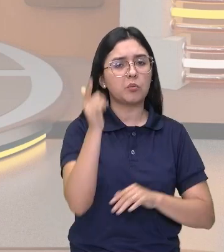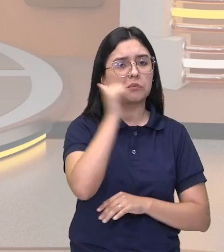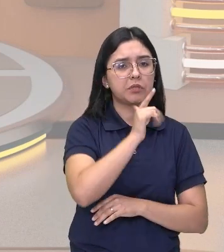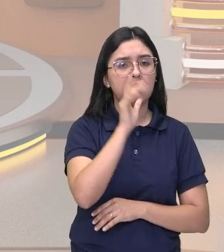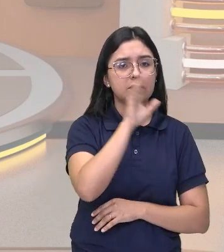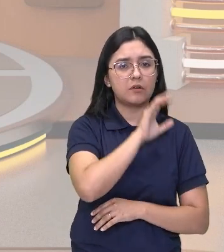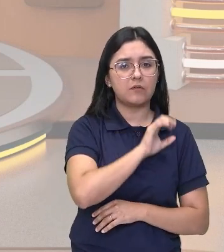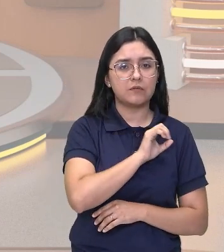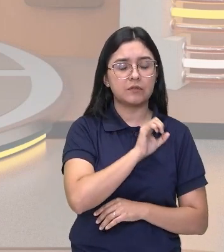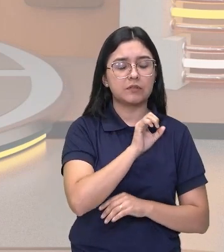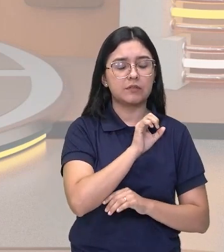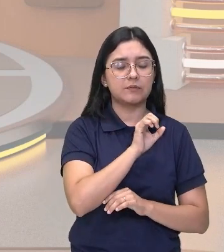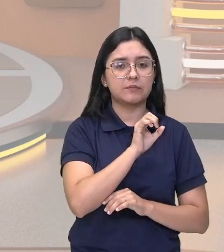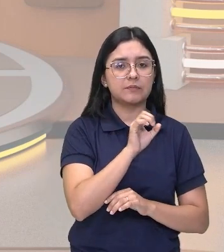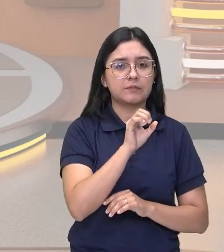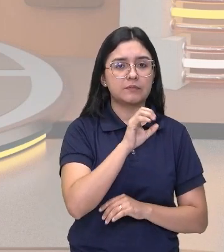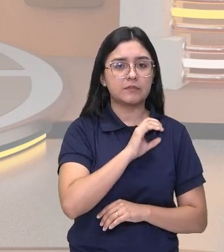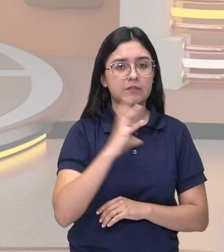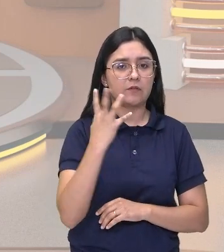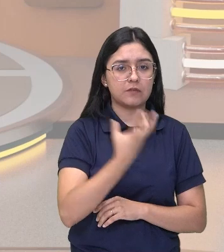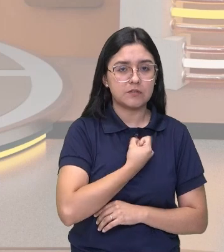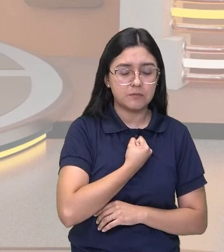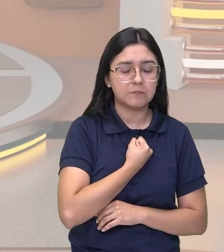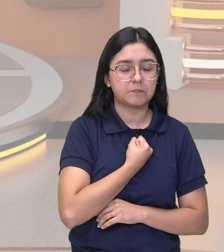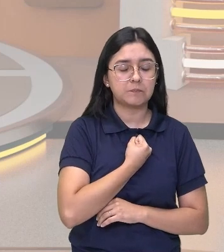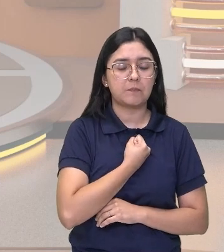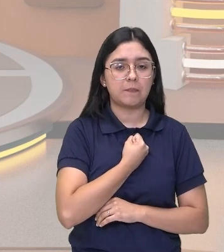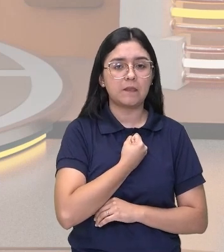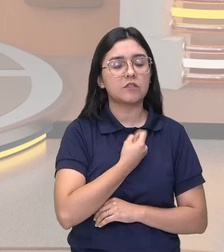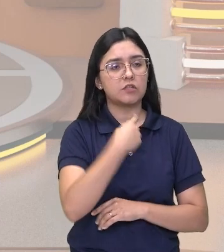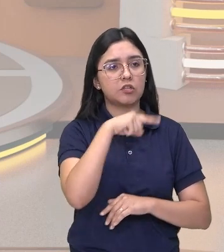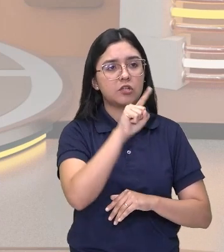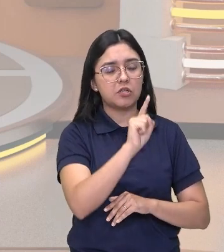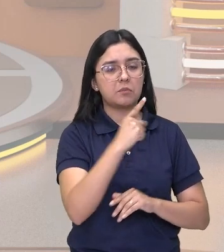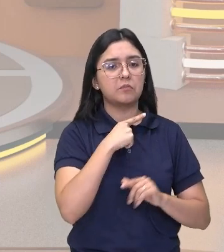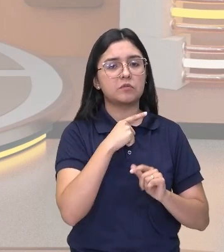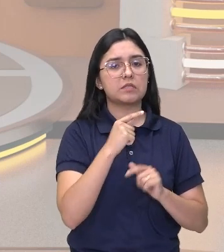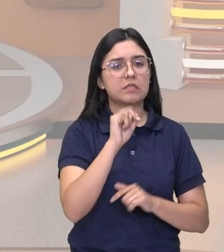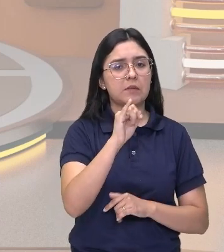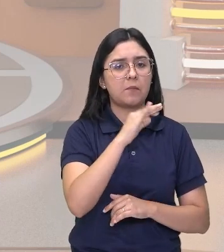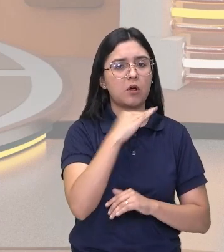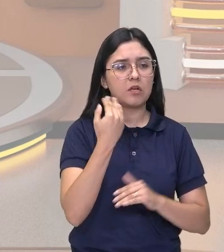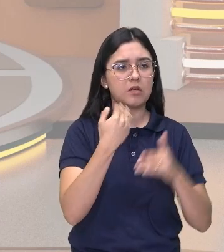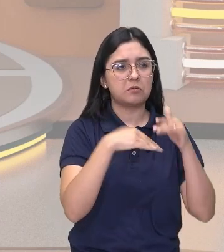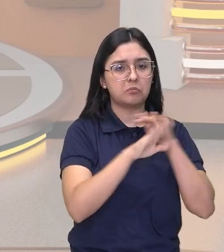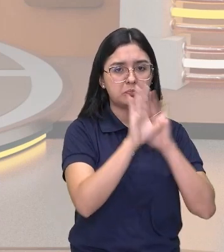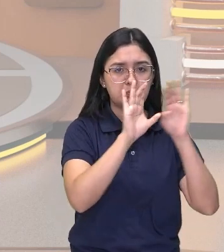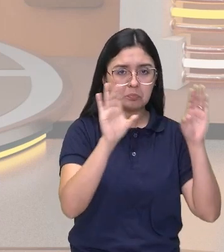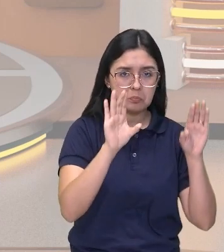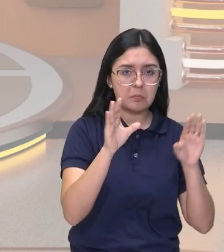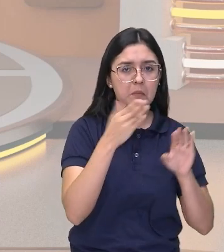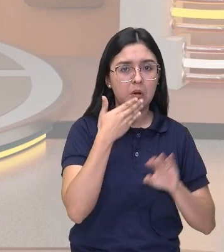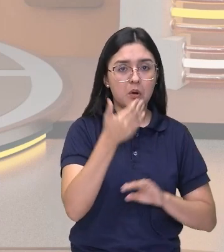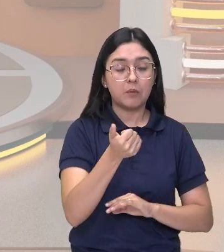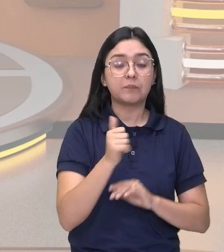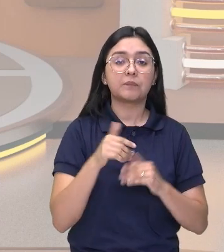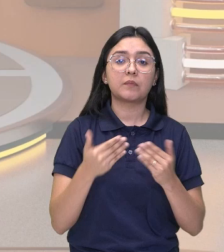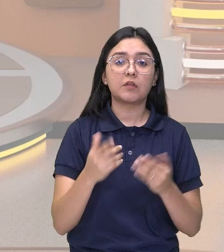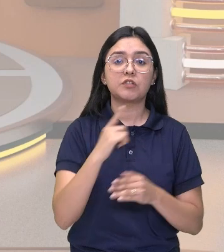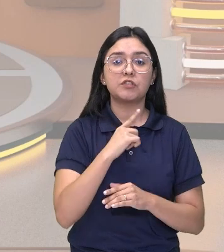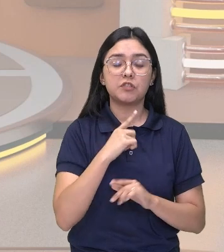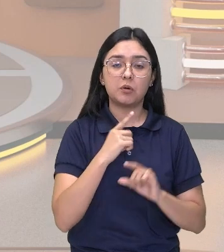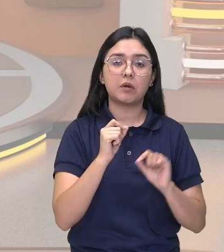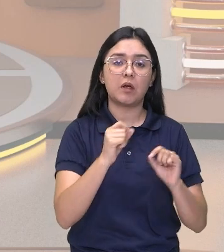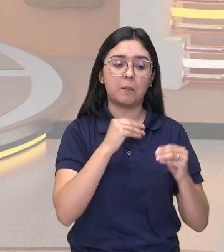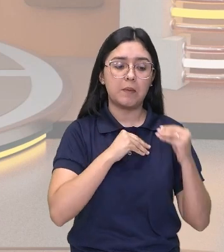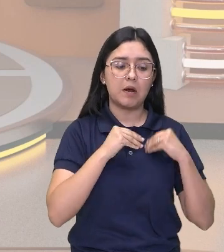salvação, ou seja, quando você morresse, você iria para um lugar melhor, a partir do momento que você, de certa forma, tinha ali os seus